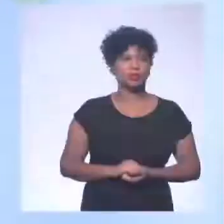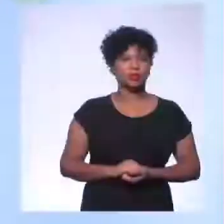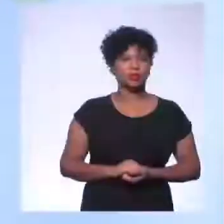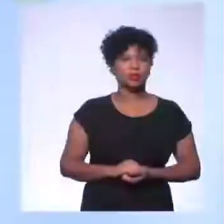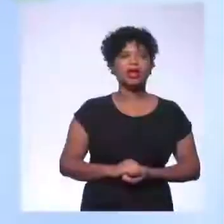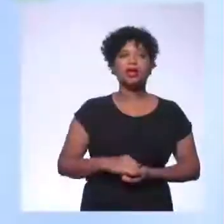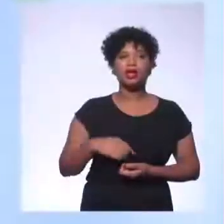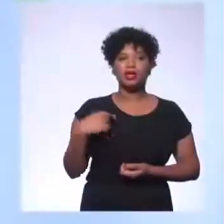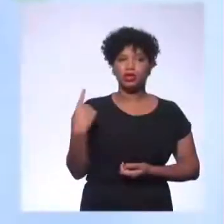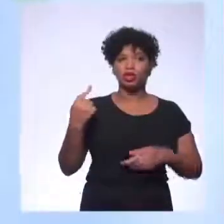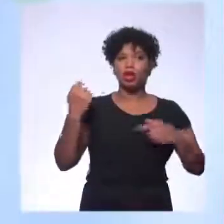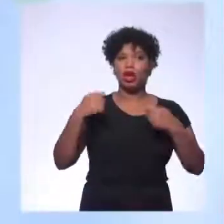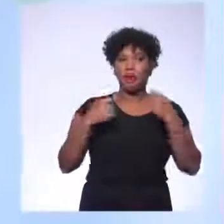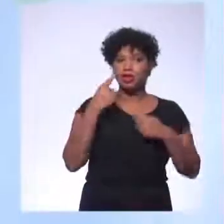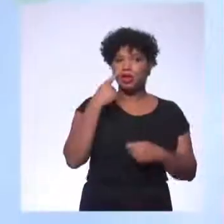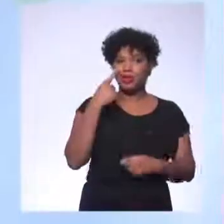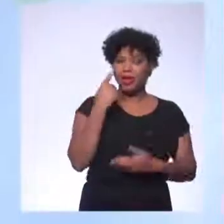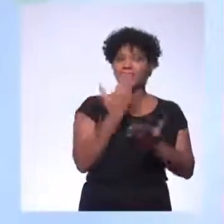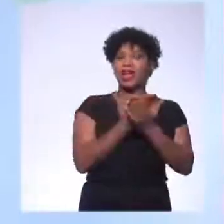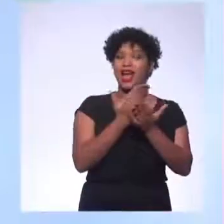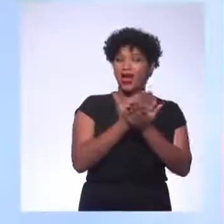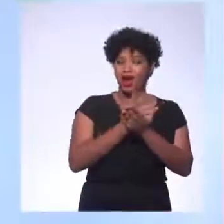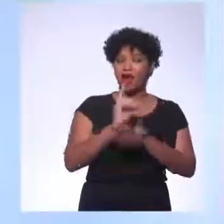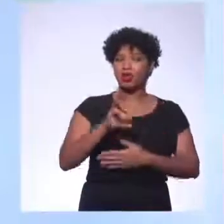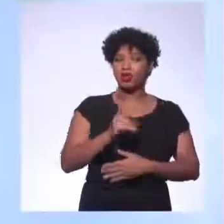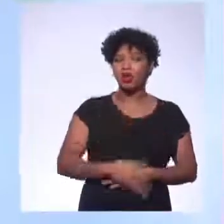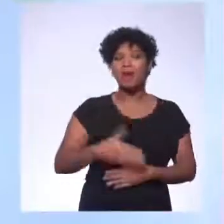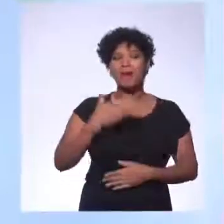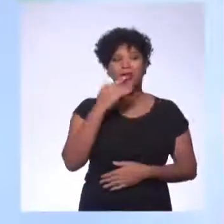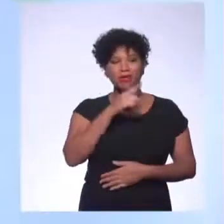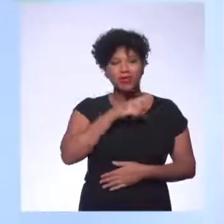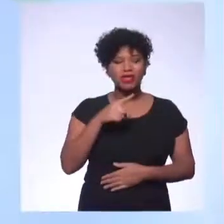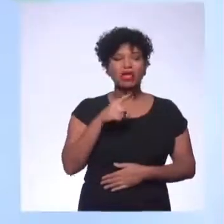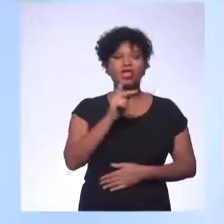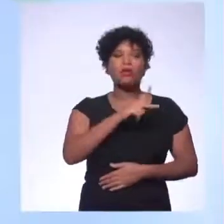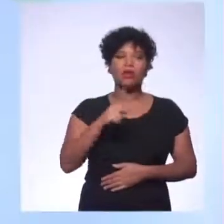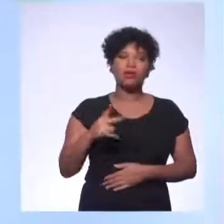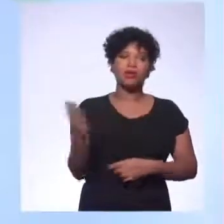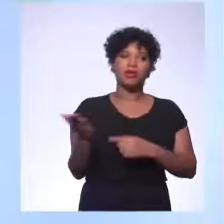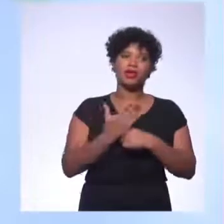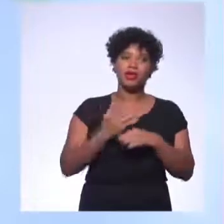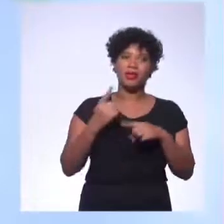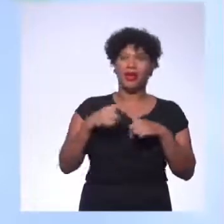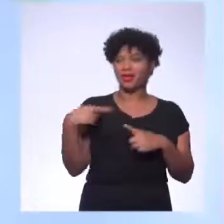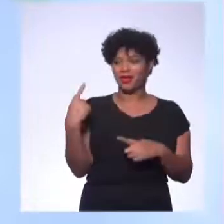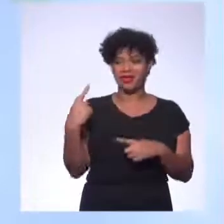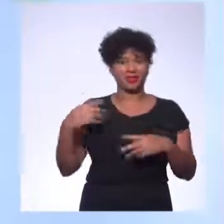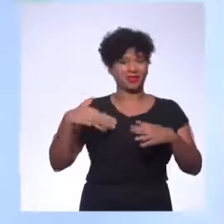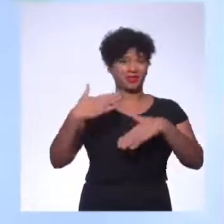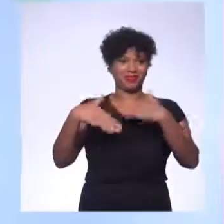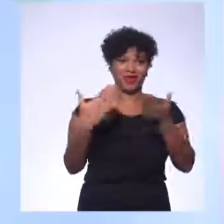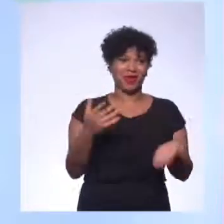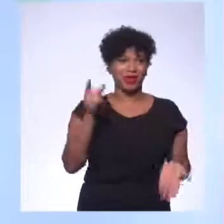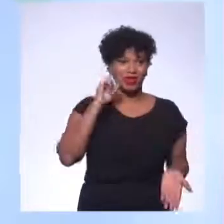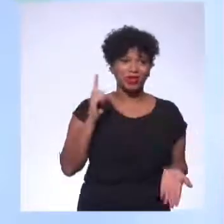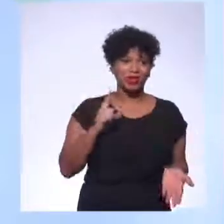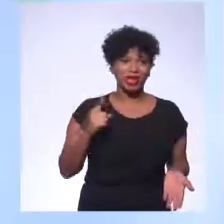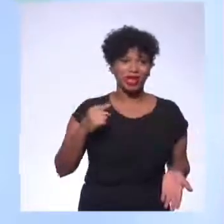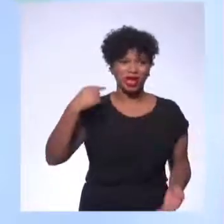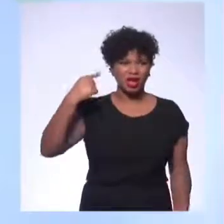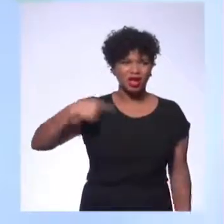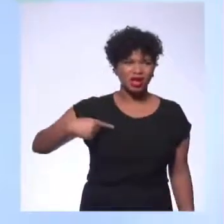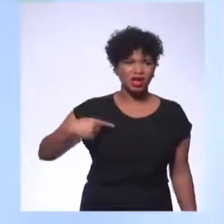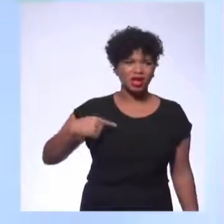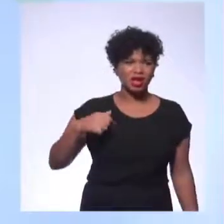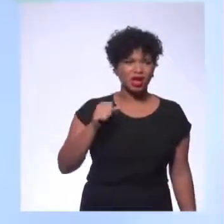Gente, a gente precisa dar andamento para a aula e eu vou pedir colaboração dos professores, porque senão a gente se perde aqui. Primeiro, eu não sei se é comigo, professora